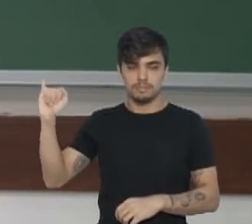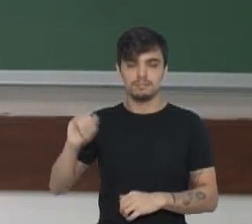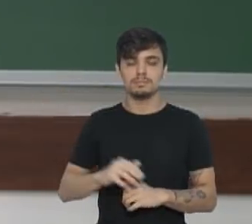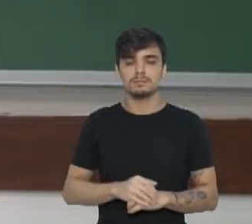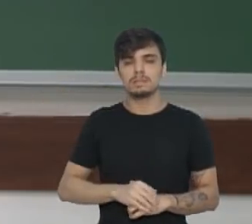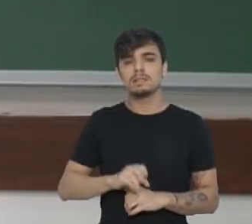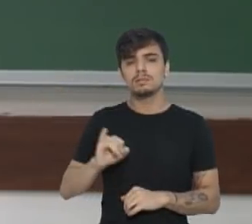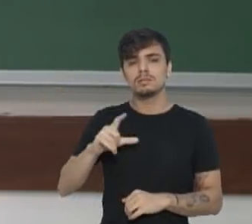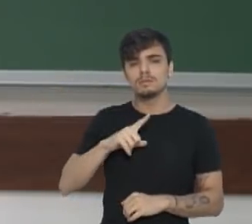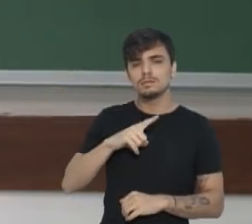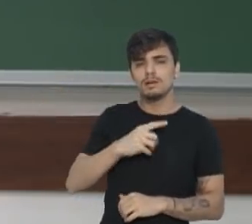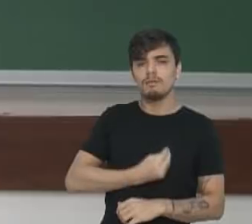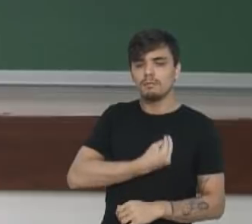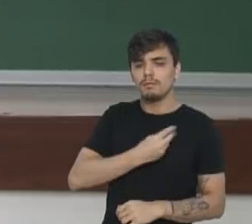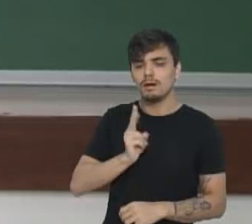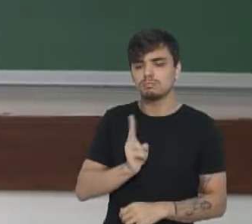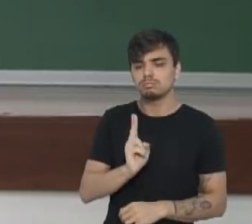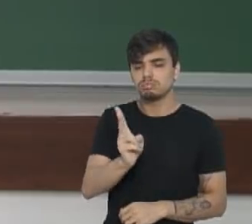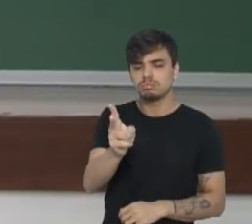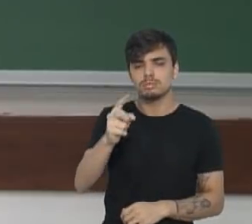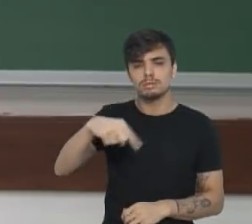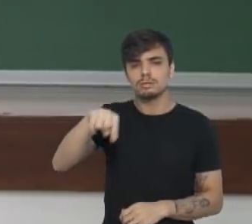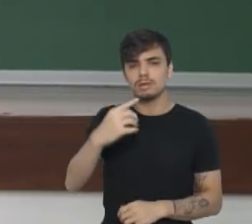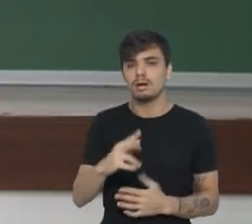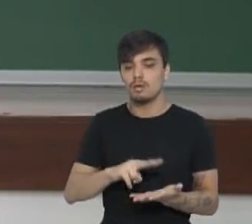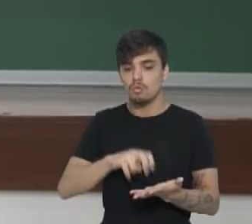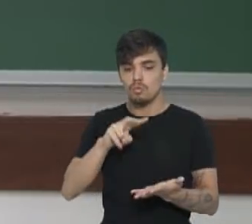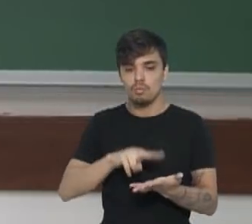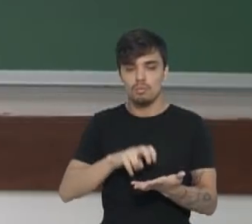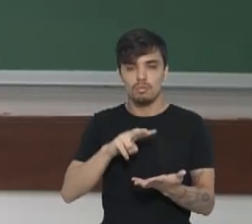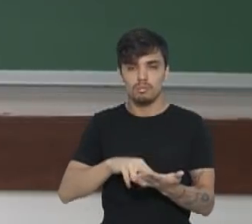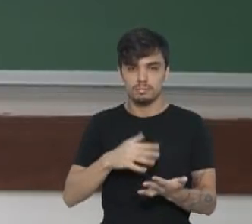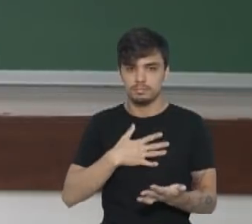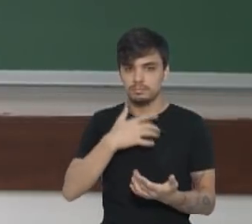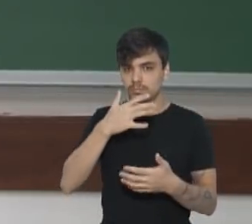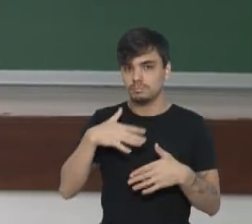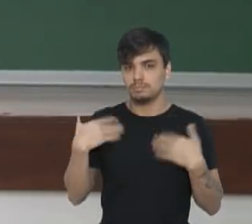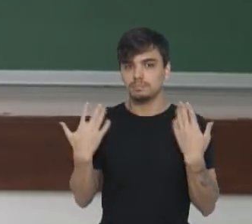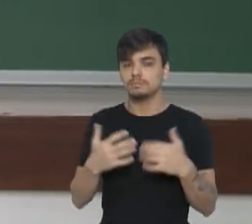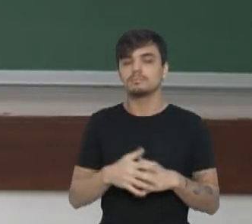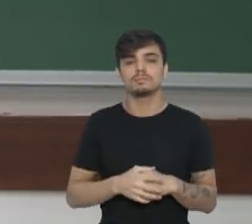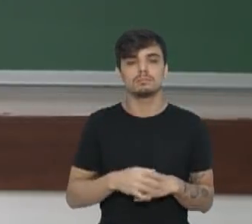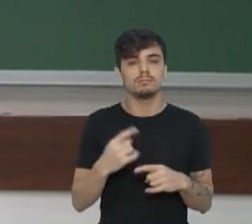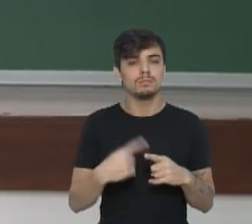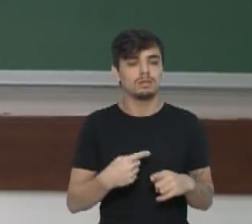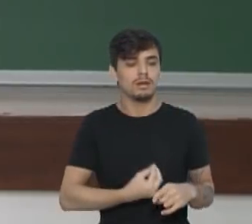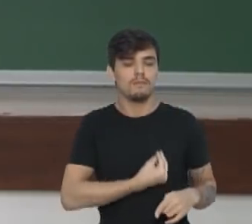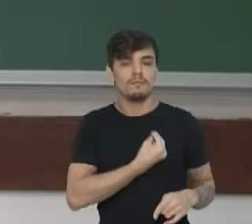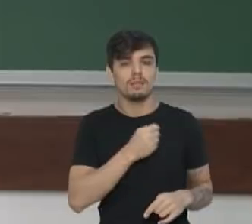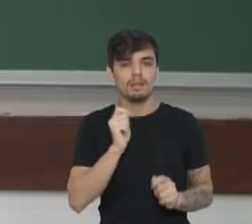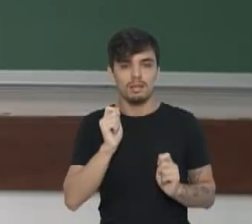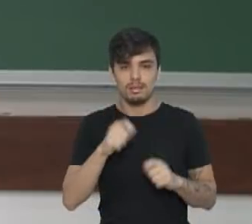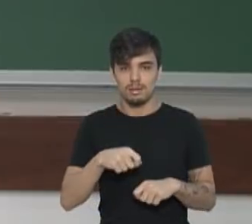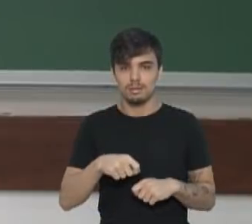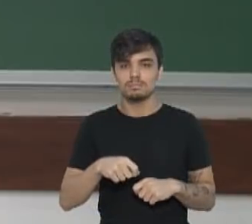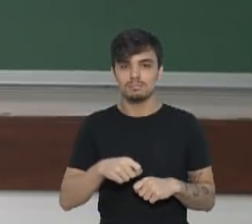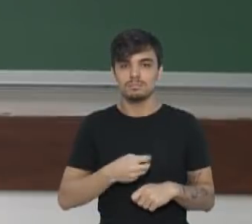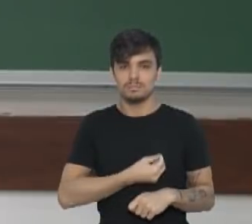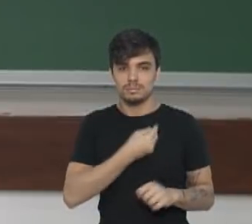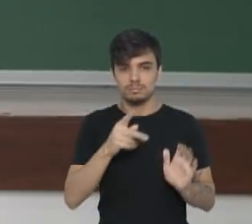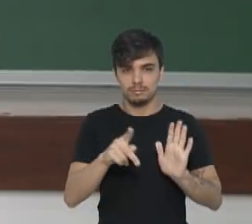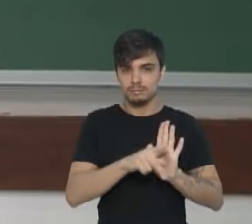viver eternamente essa vida, isso me alegraria. Né? Porque a vida, ela merece ser vivida por ela